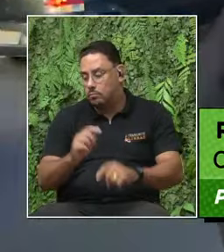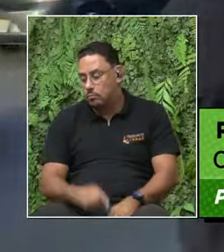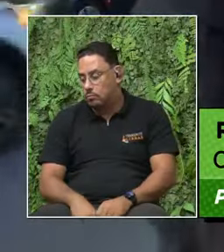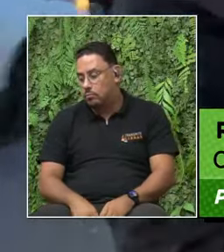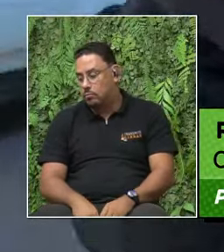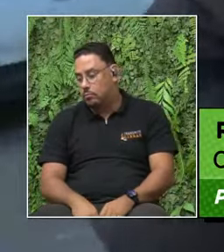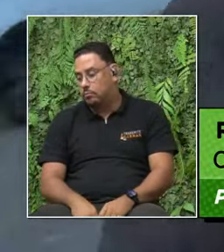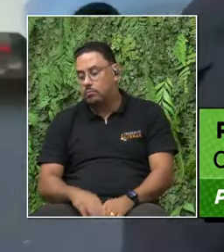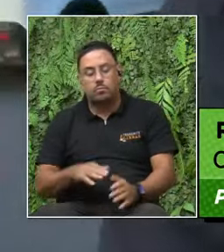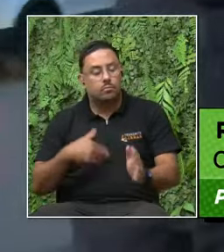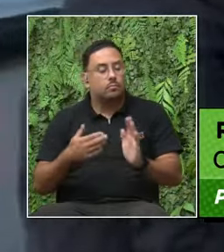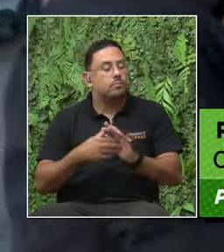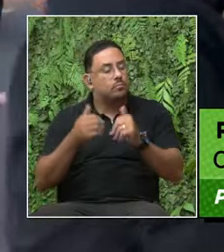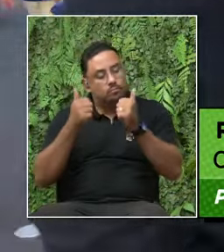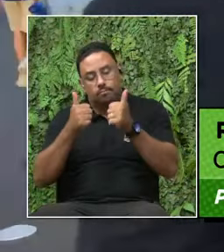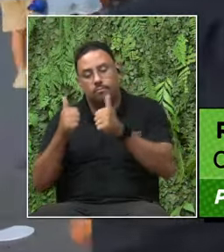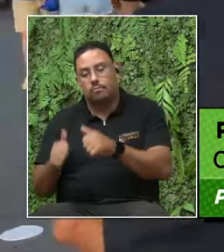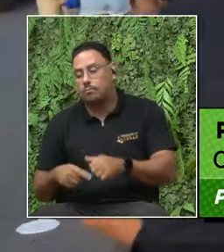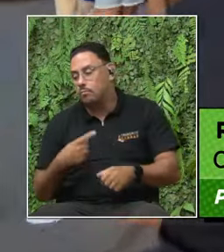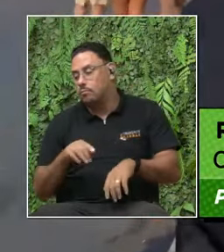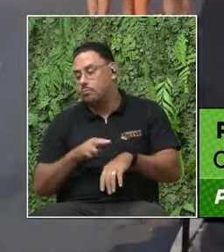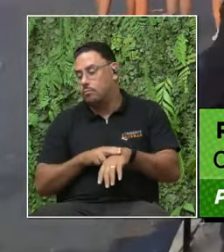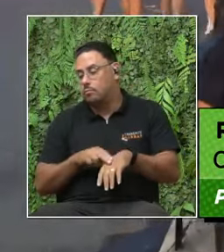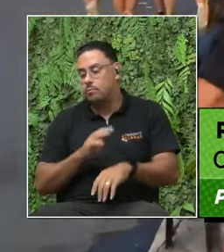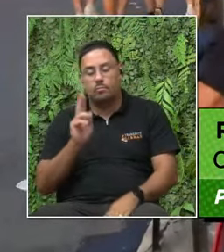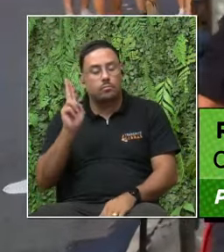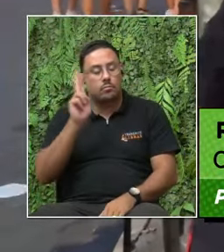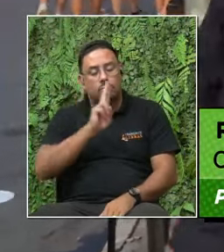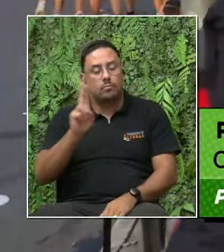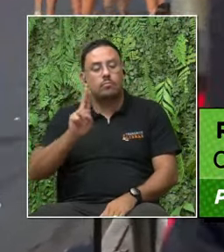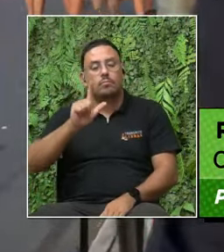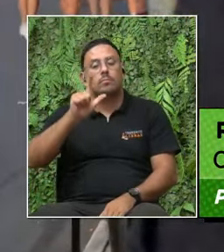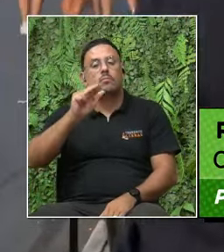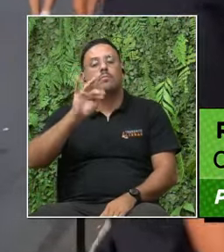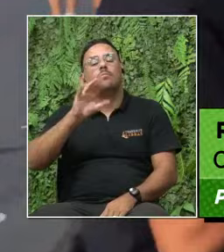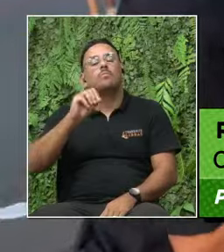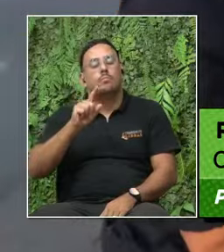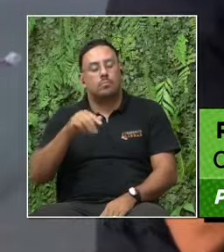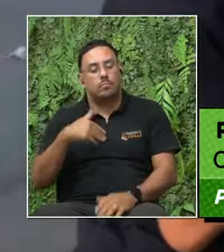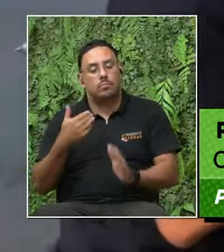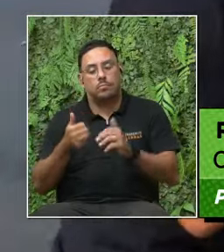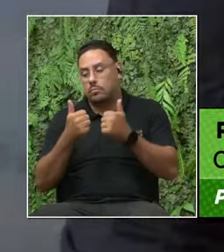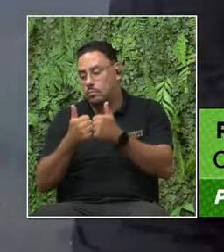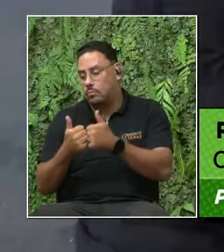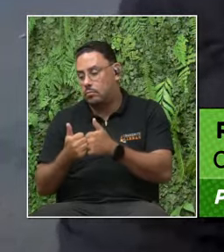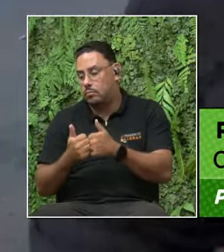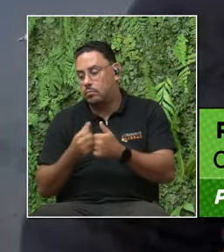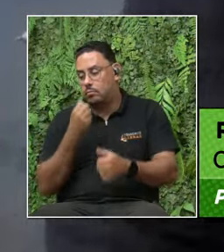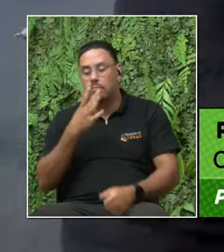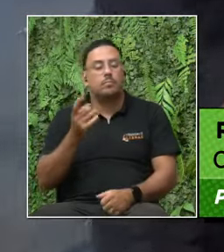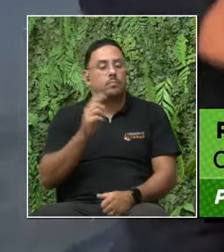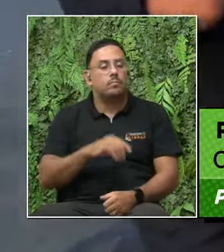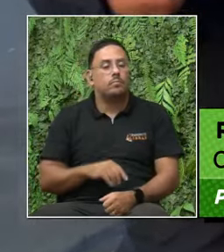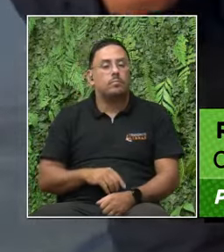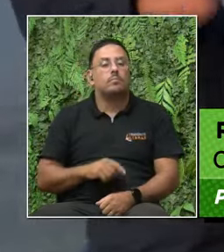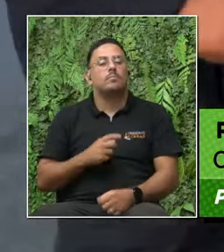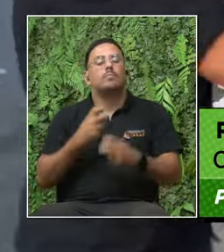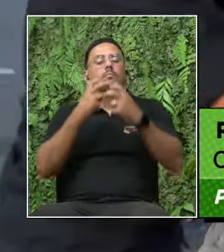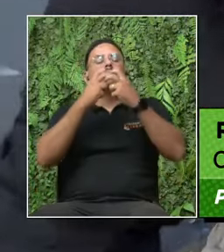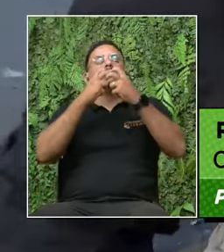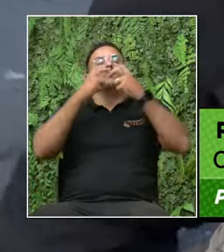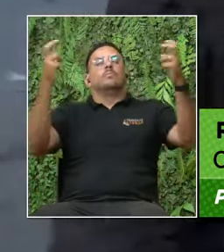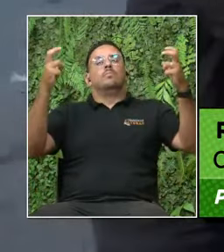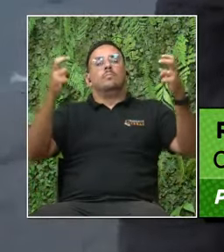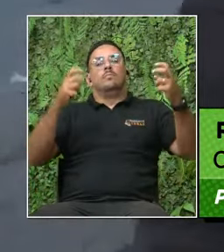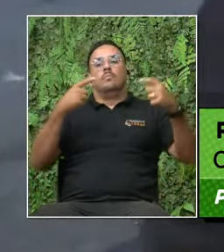meu Deus vou até tudo bem com vocês como é que é seu nome moço Lígia eu perguntando se tá bem não tá bem né ô Lídia Solte a tua